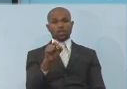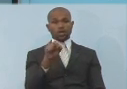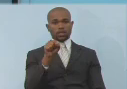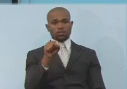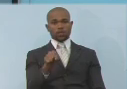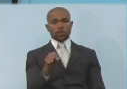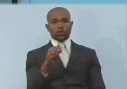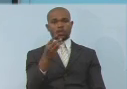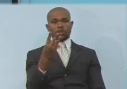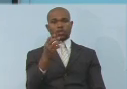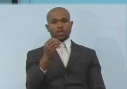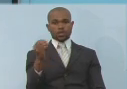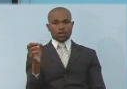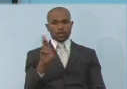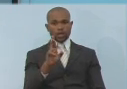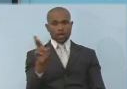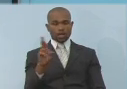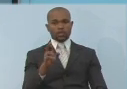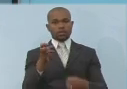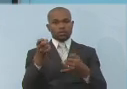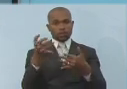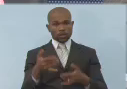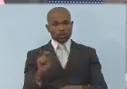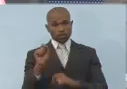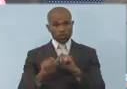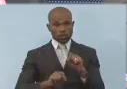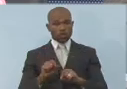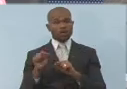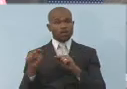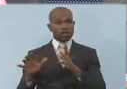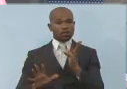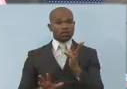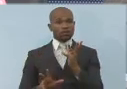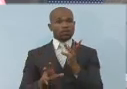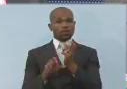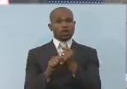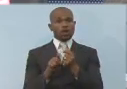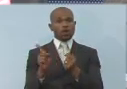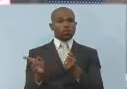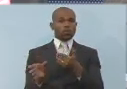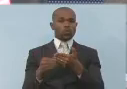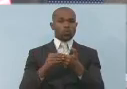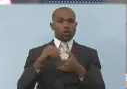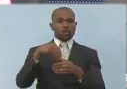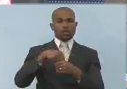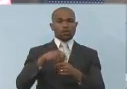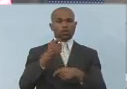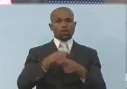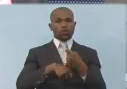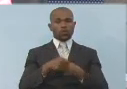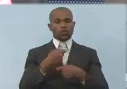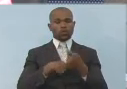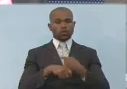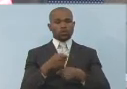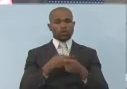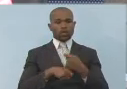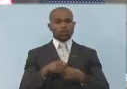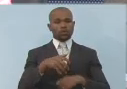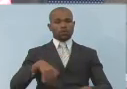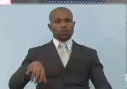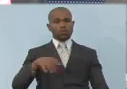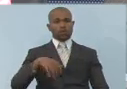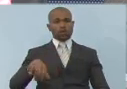R$ 48.410.300. Importante enfatizar que nesse total aqui não está considerando o orçamento do Departamento